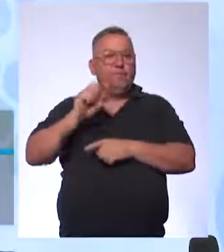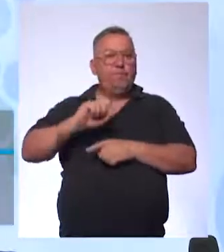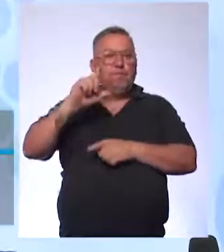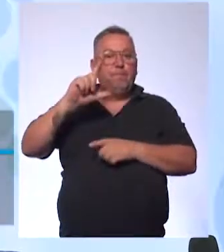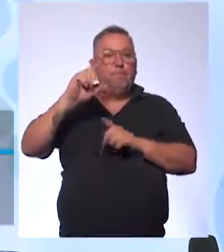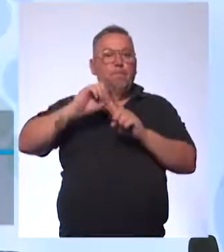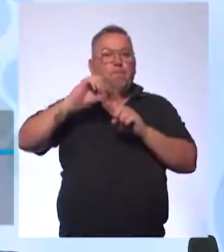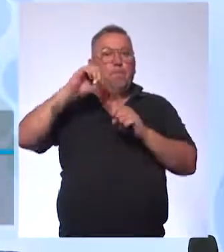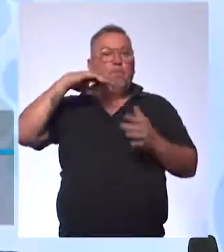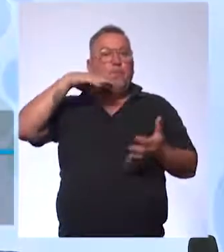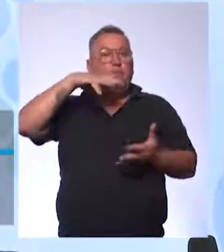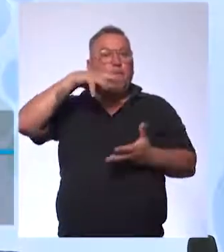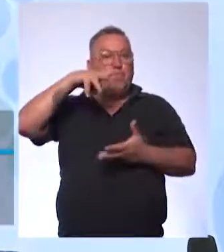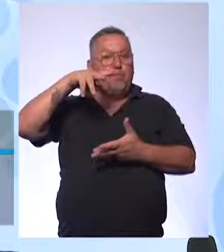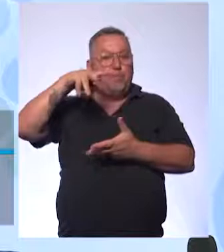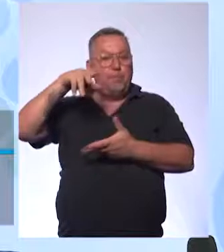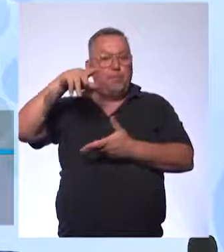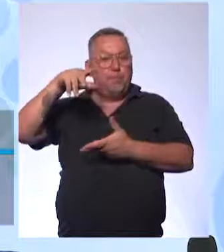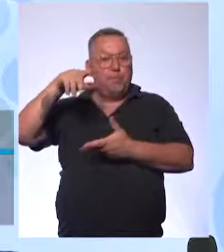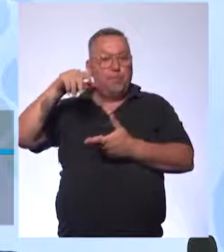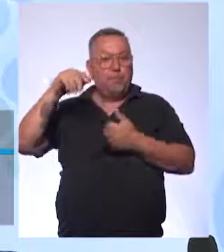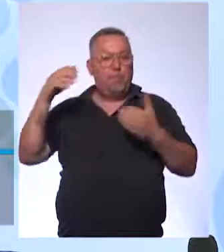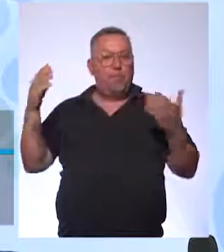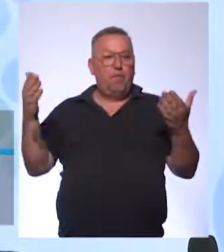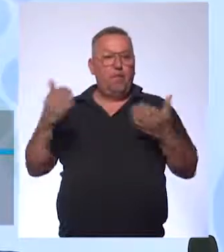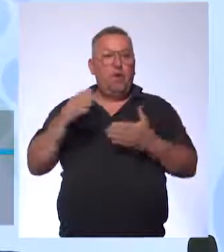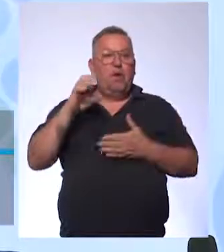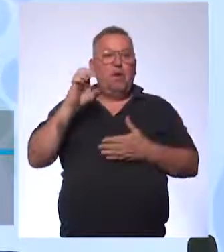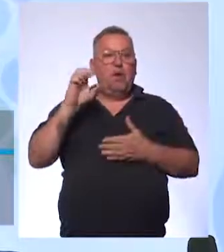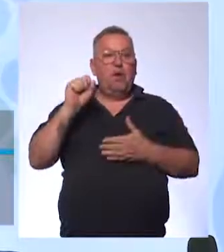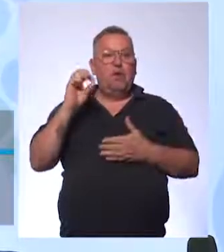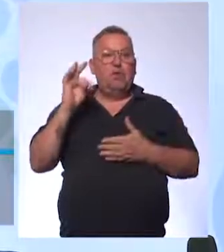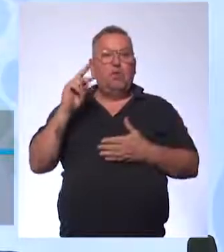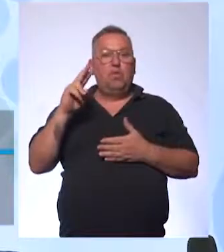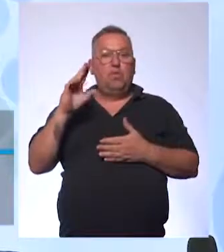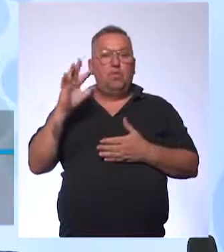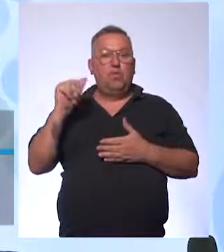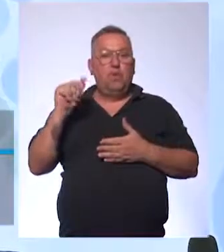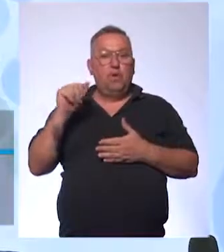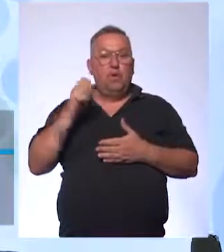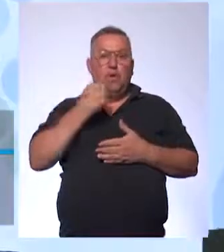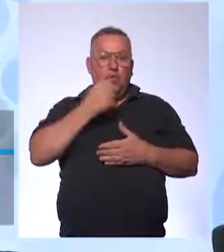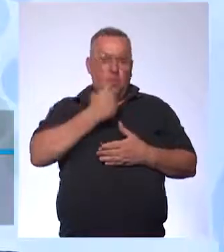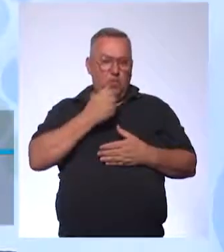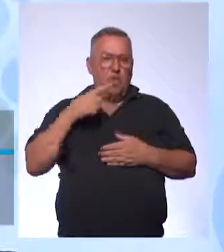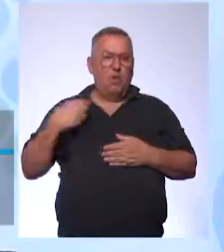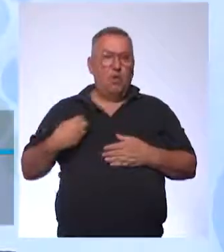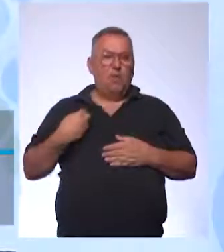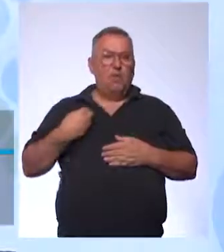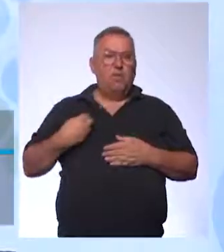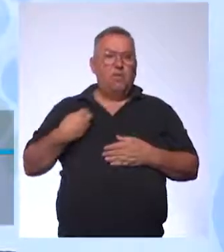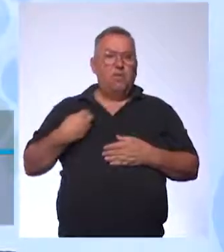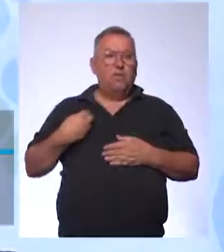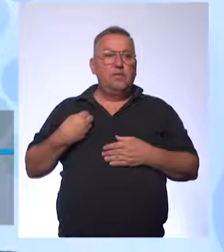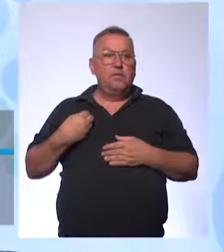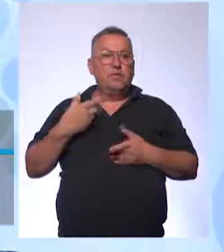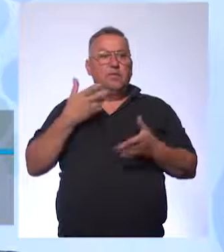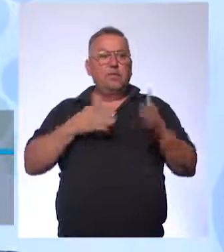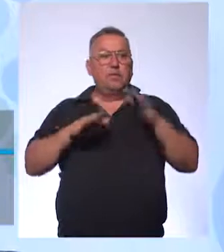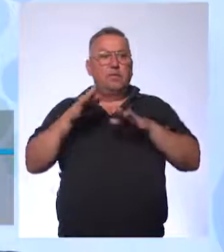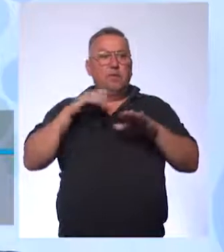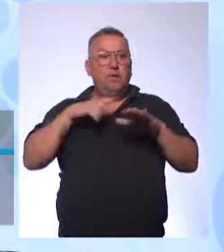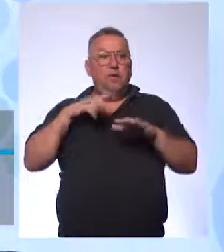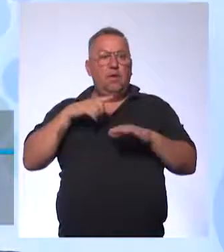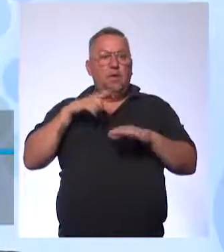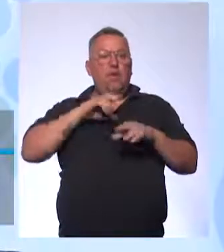temperatura do planeta. E a gente tem que lembrar que o efeito estufa é uma coisa benéfica para a vida. Não fosse o efeito estufa, talvez nem tivéssemos